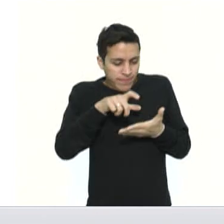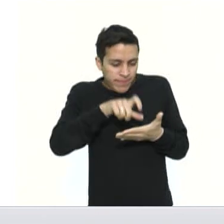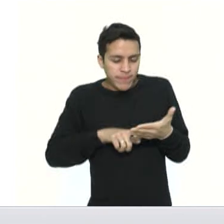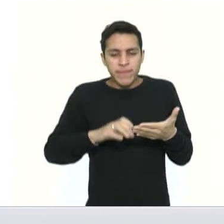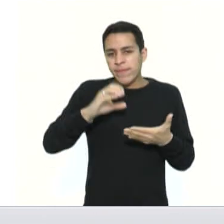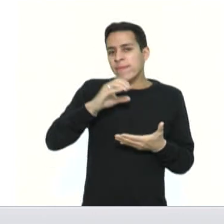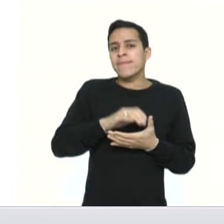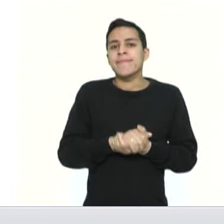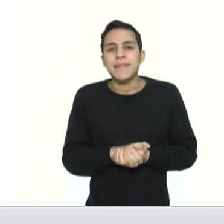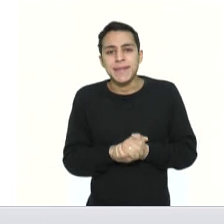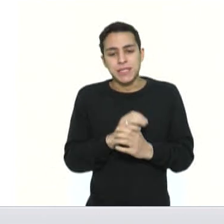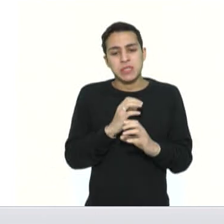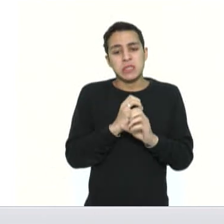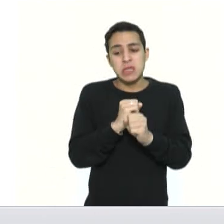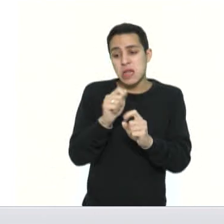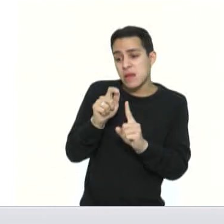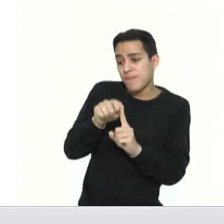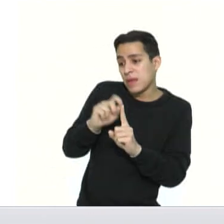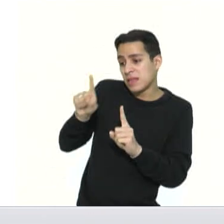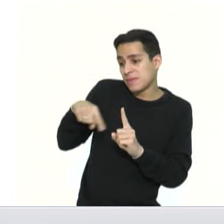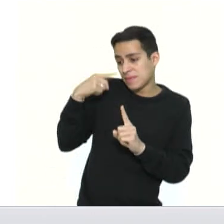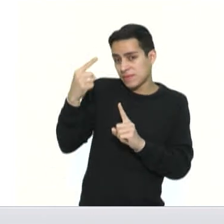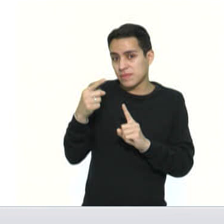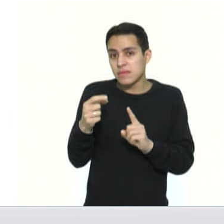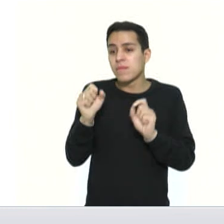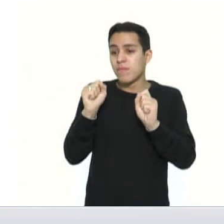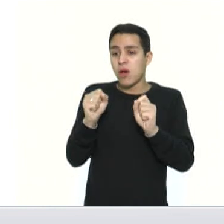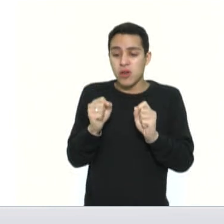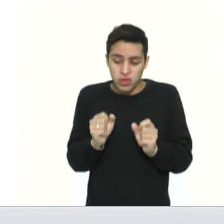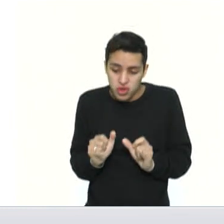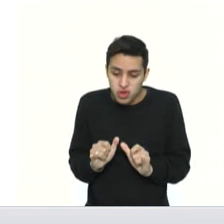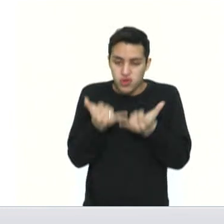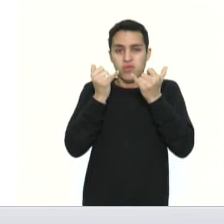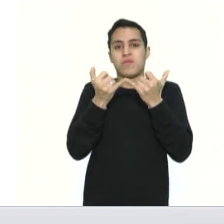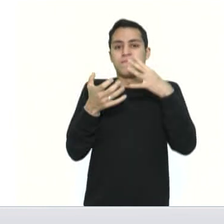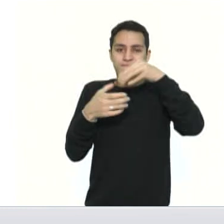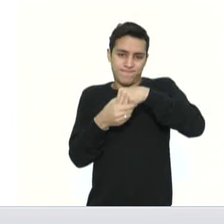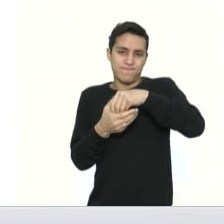de crédito, fica para o mês seguinte, sujeito aos juros do cartão.